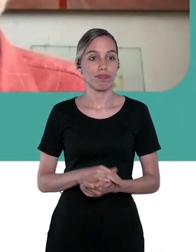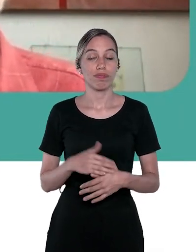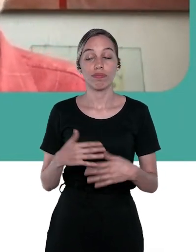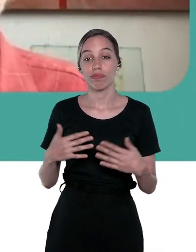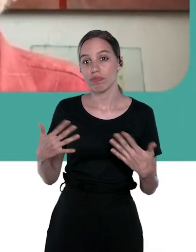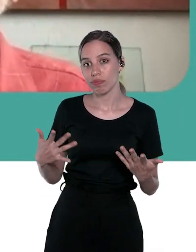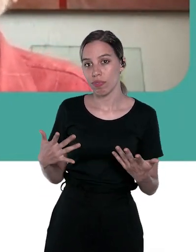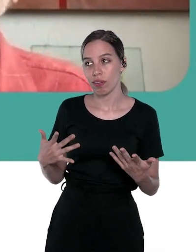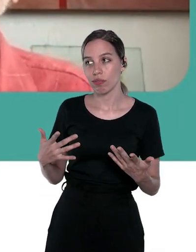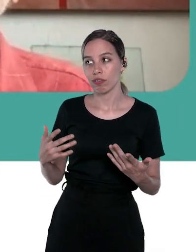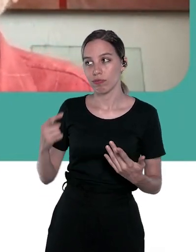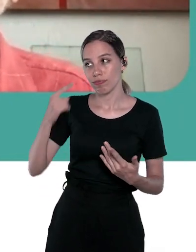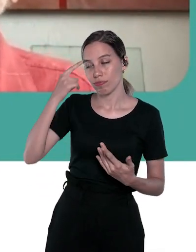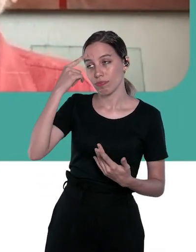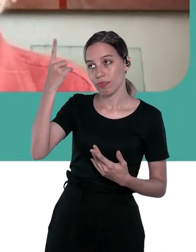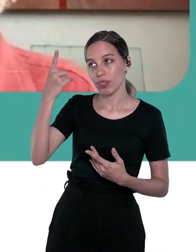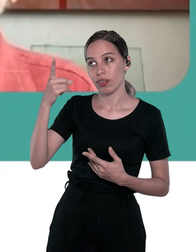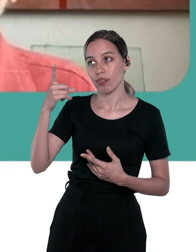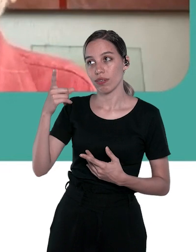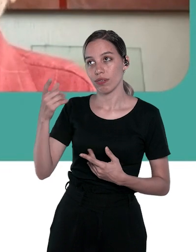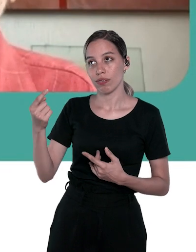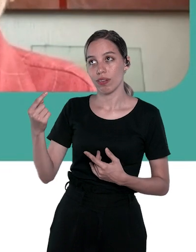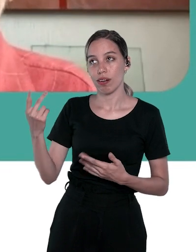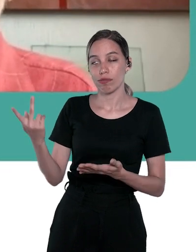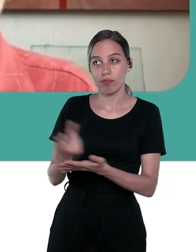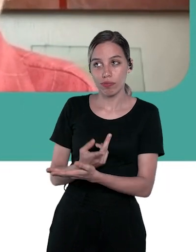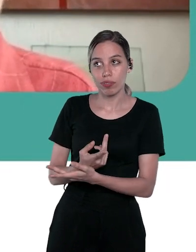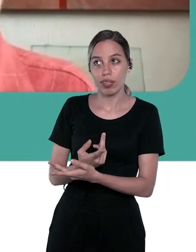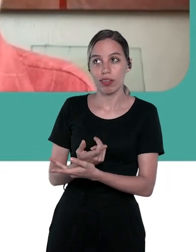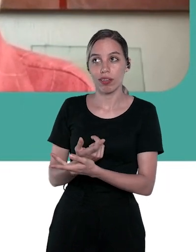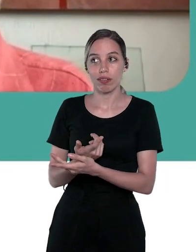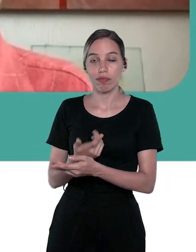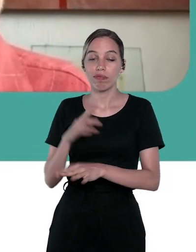circunstâncias emocionais,